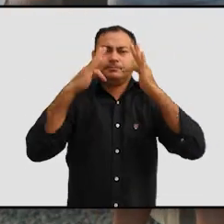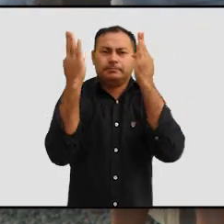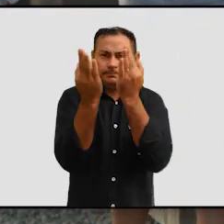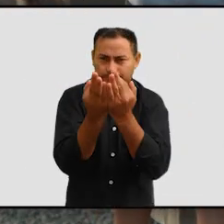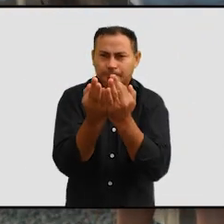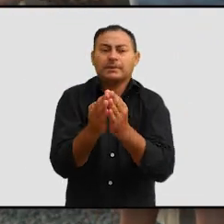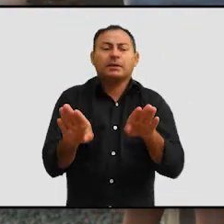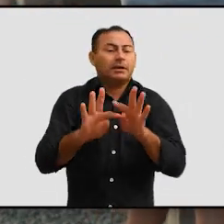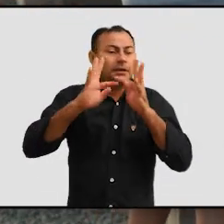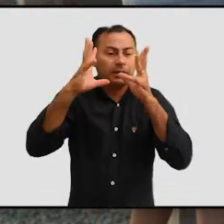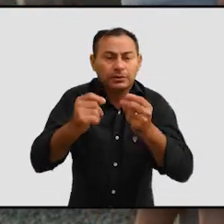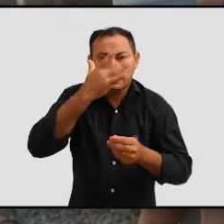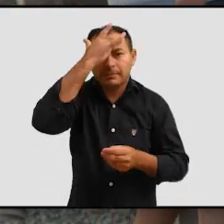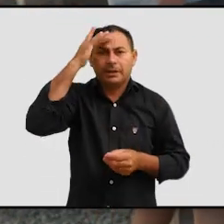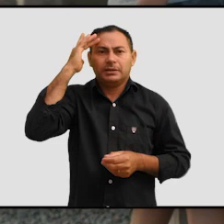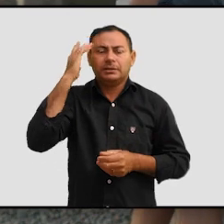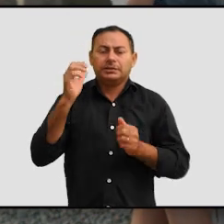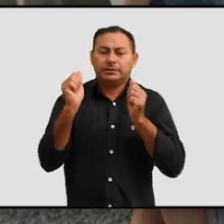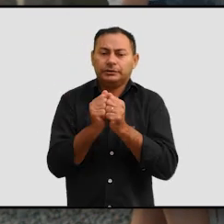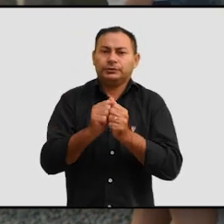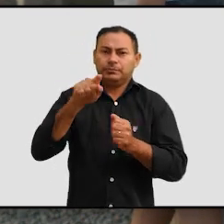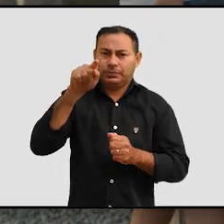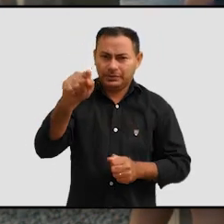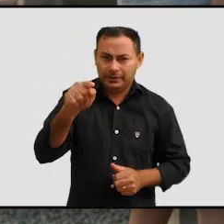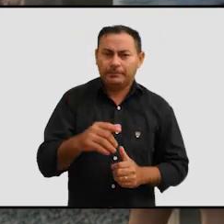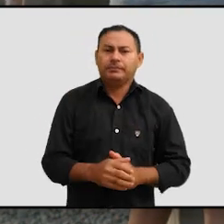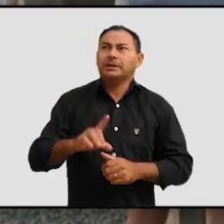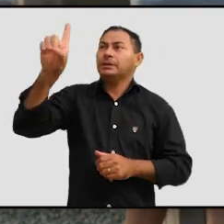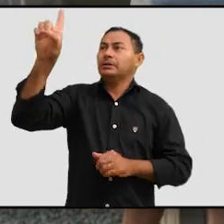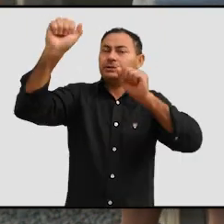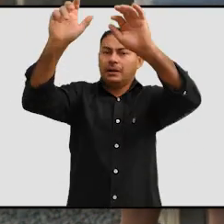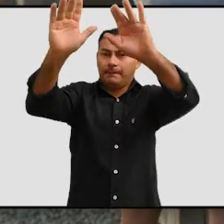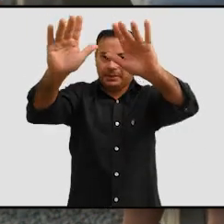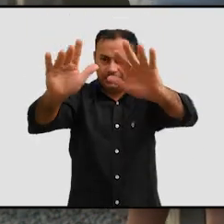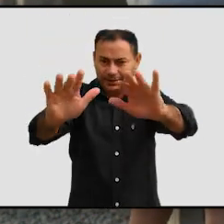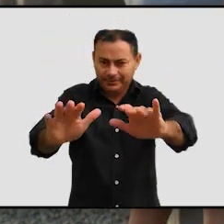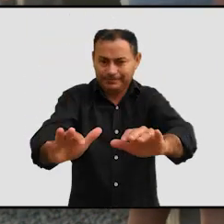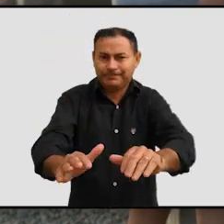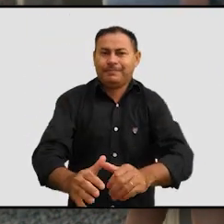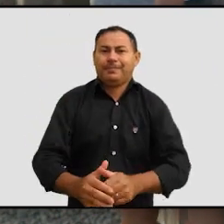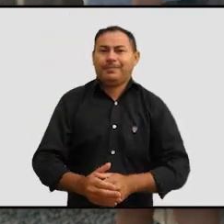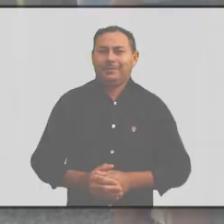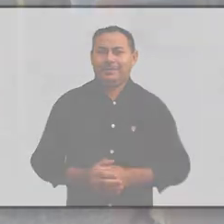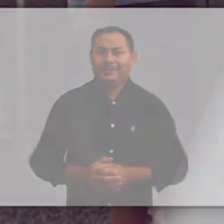bênção para a sua família e para todos aqueles que estiverem à sua volta. Deus lhe abençoe.